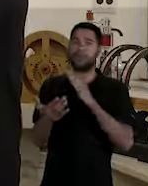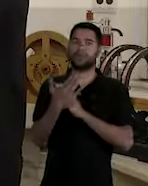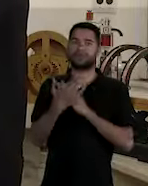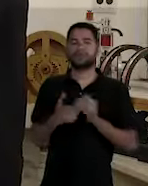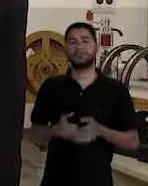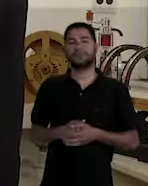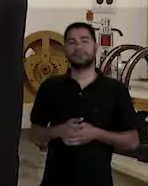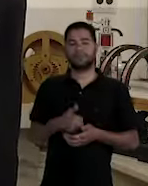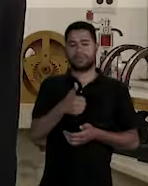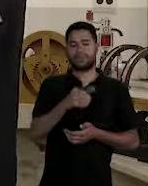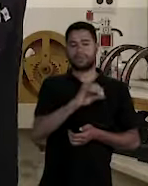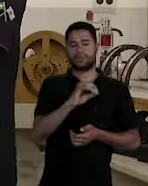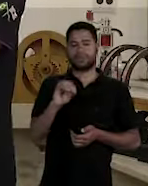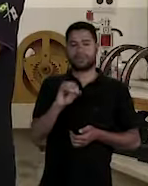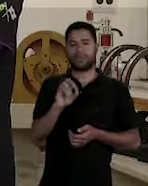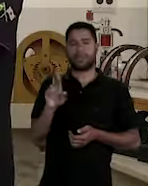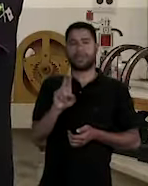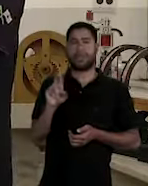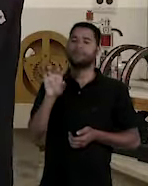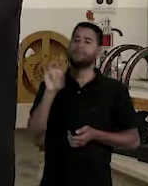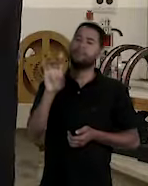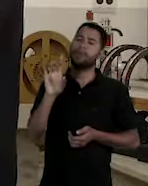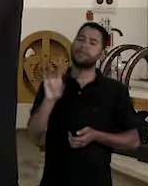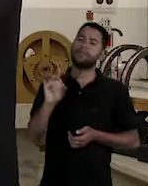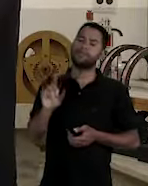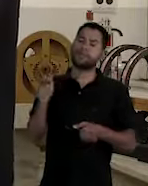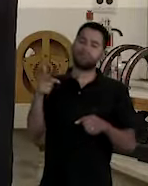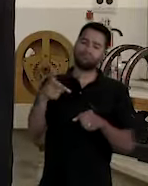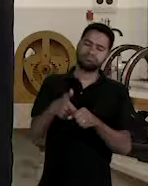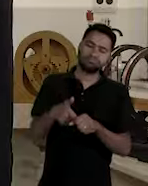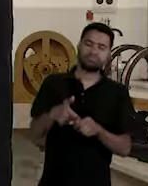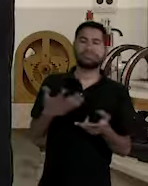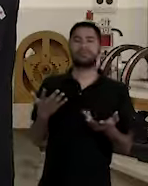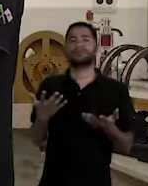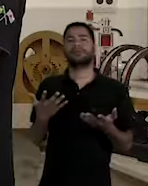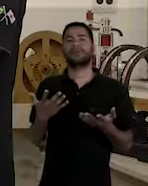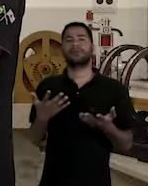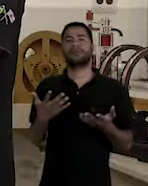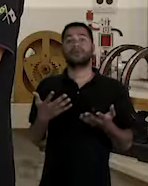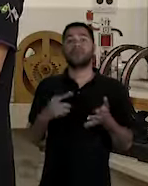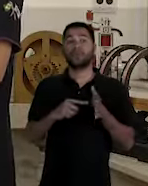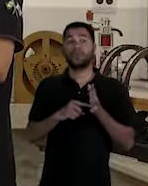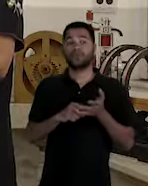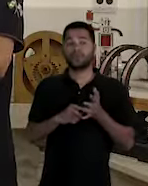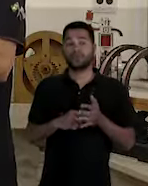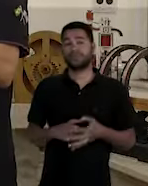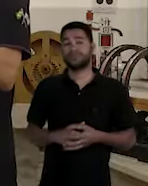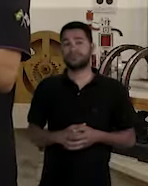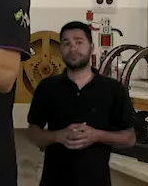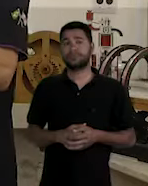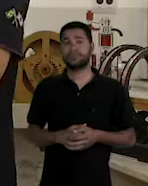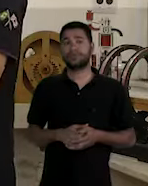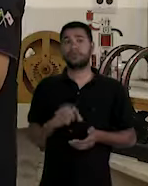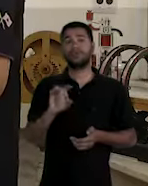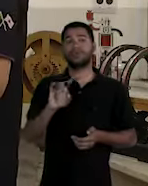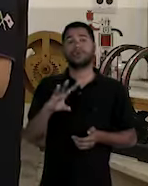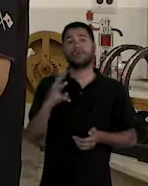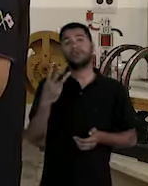Cada R$100 que a gente coloca de gasolina, de combustível no motor desse, só